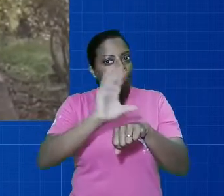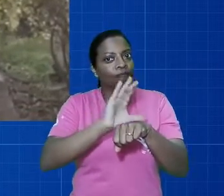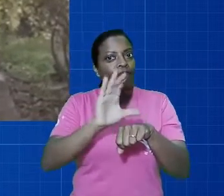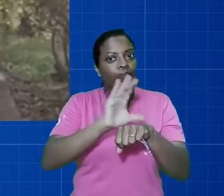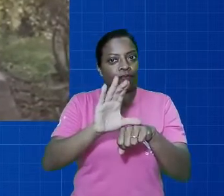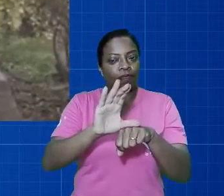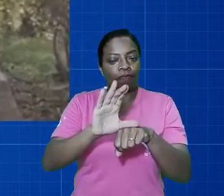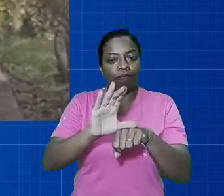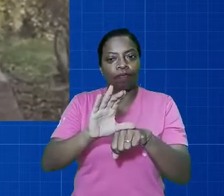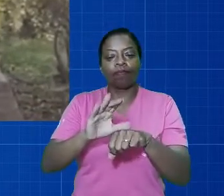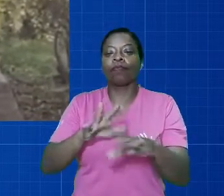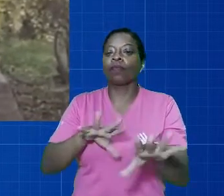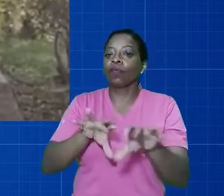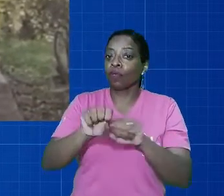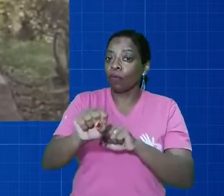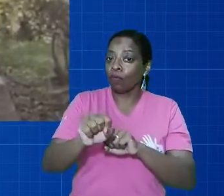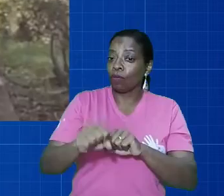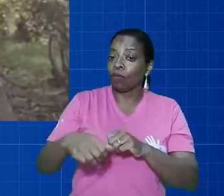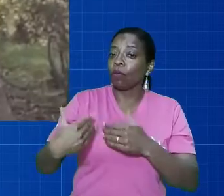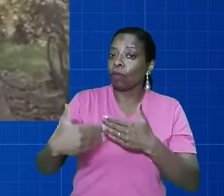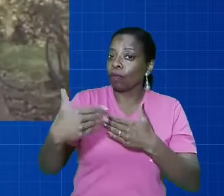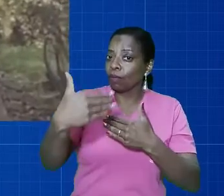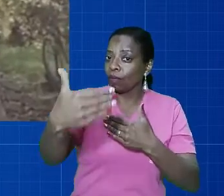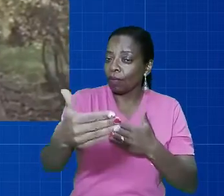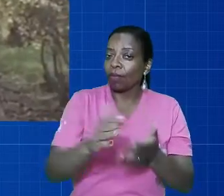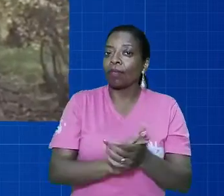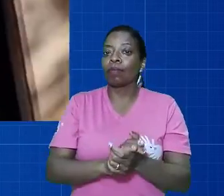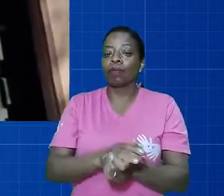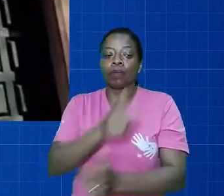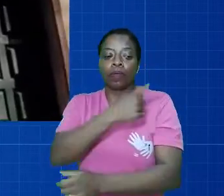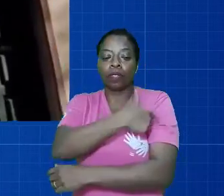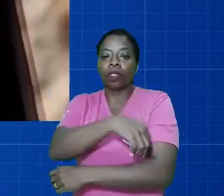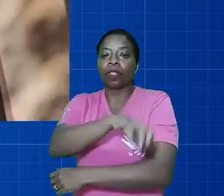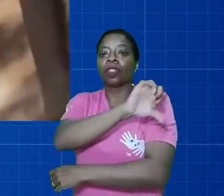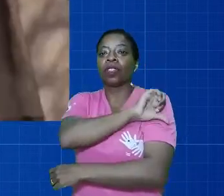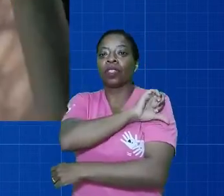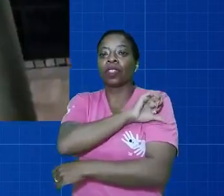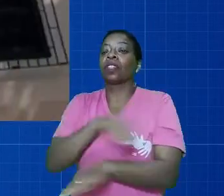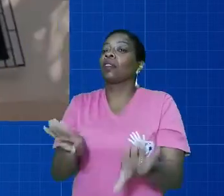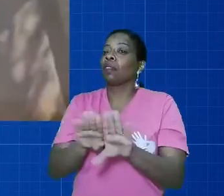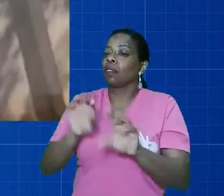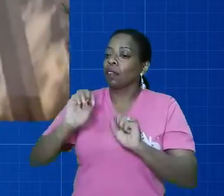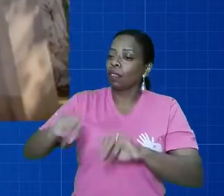de iniciais e, mais tarde, também os de educação infantil.